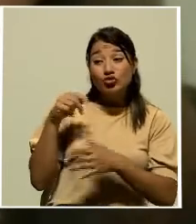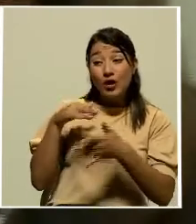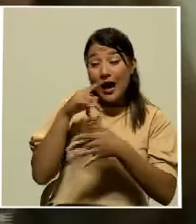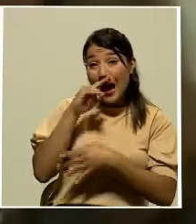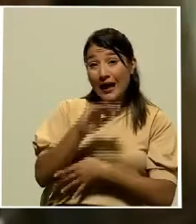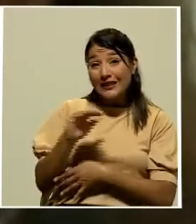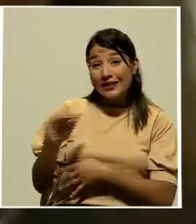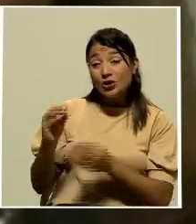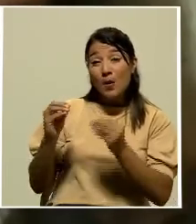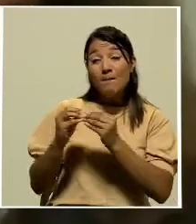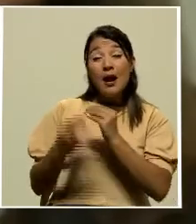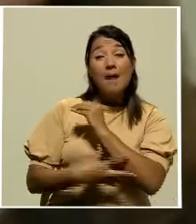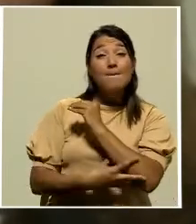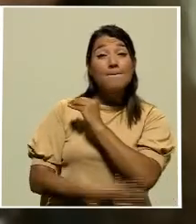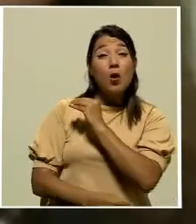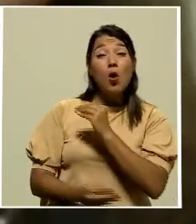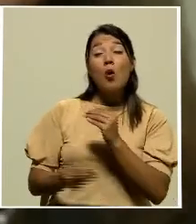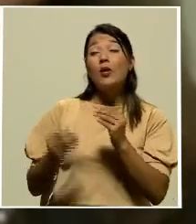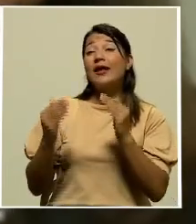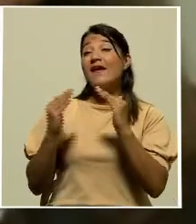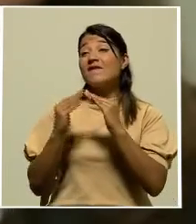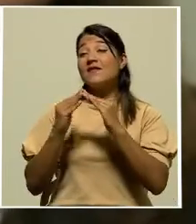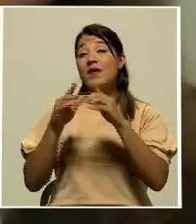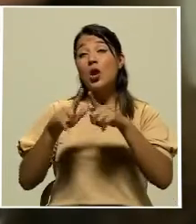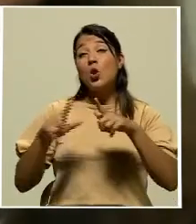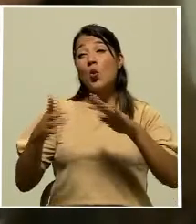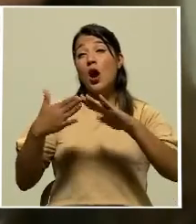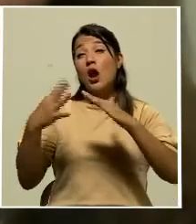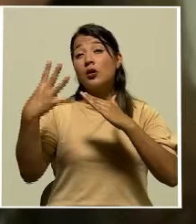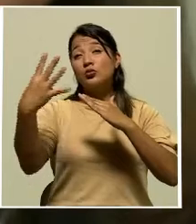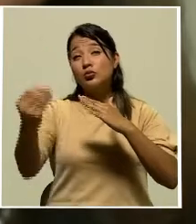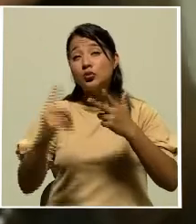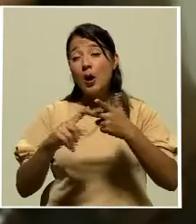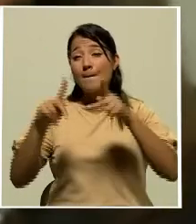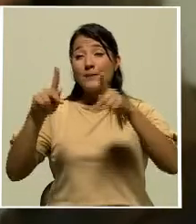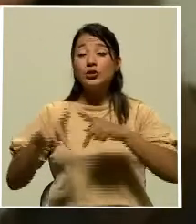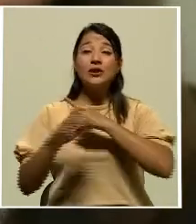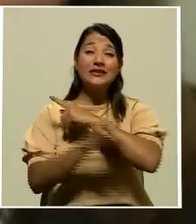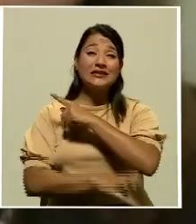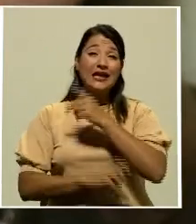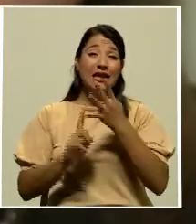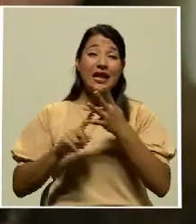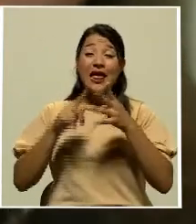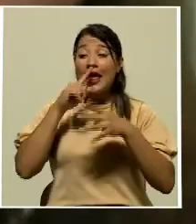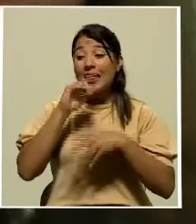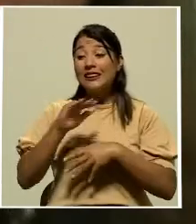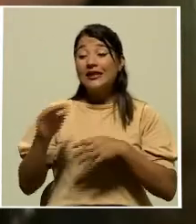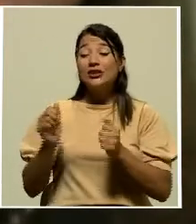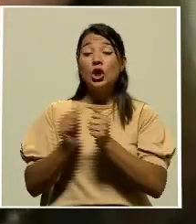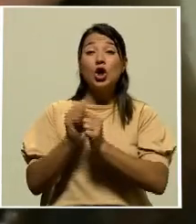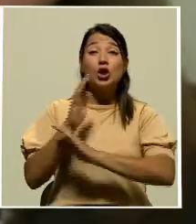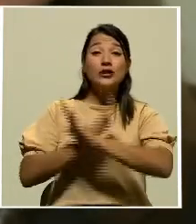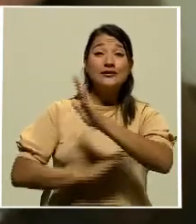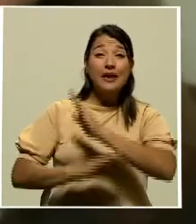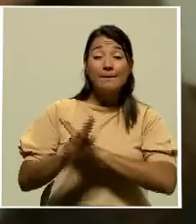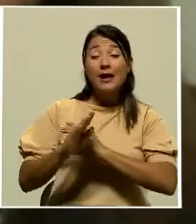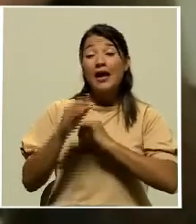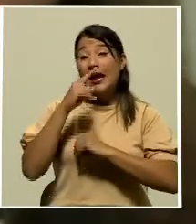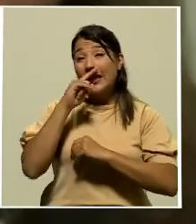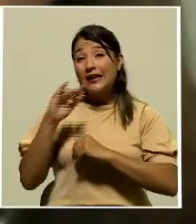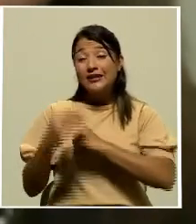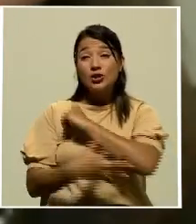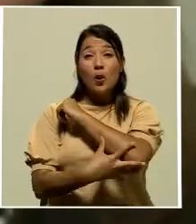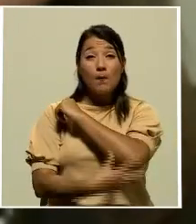niños de las zonas rurais, os migrantes, os niños com discapacidade, os niños que vivem nas quarterias, os